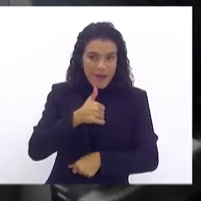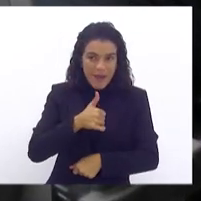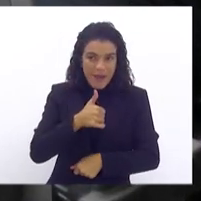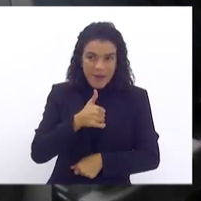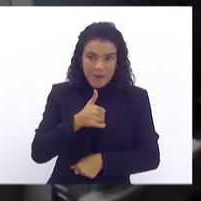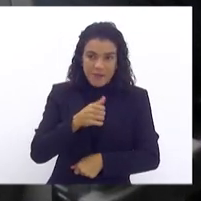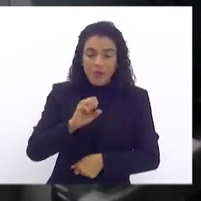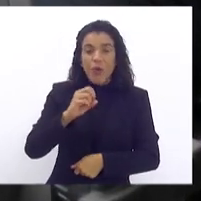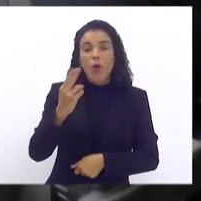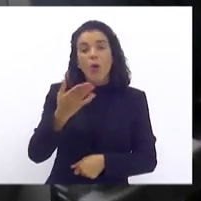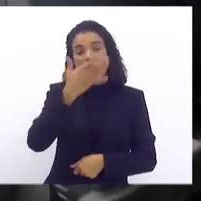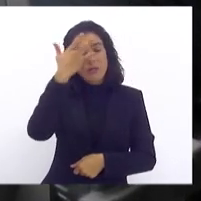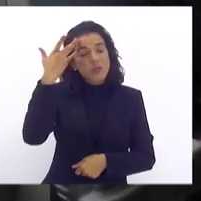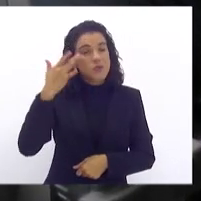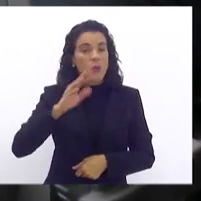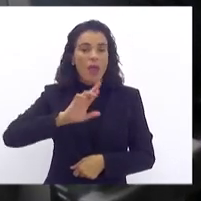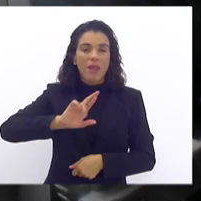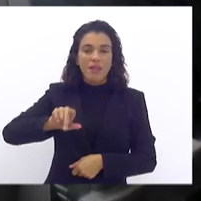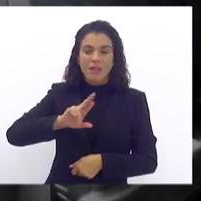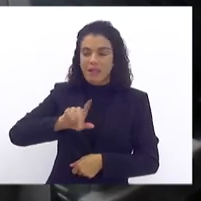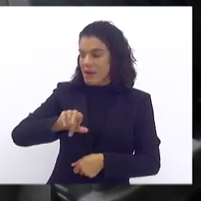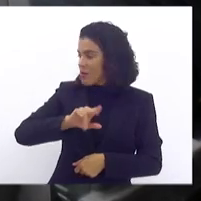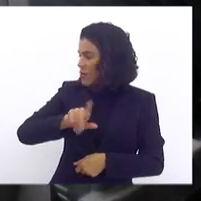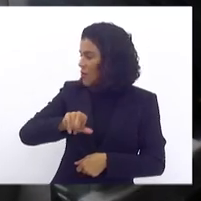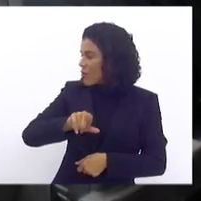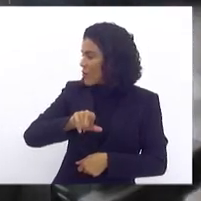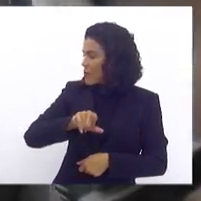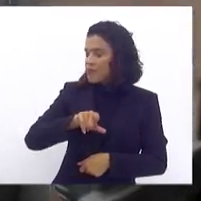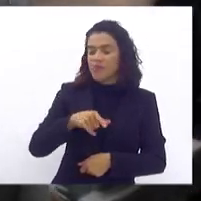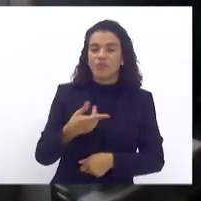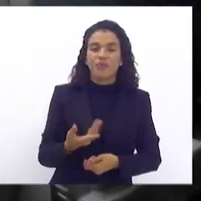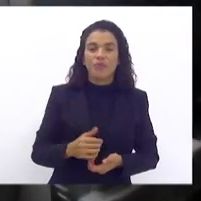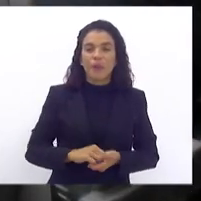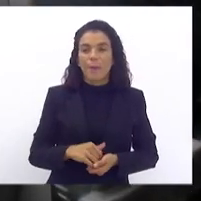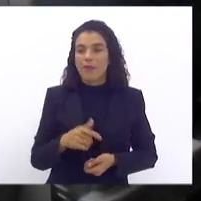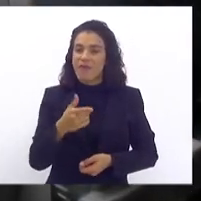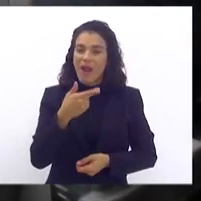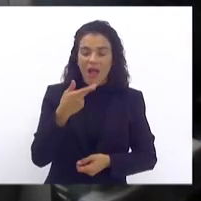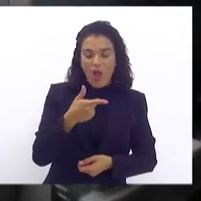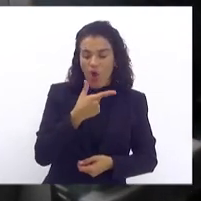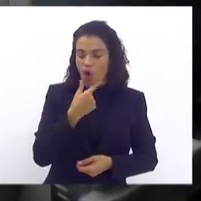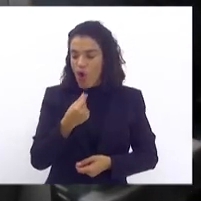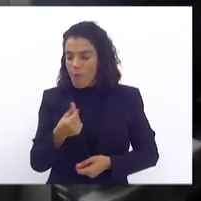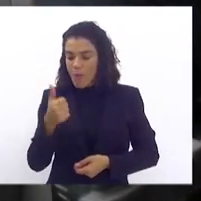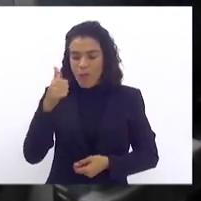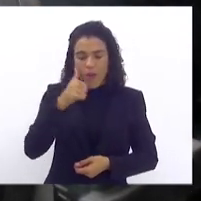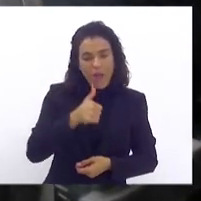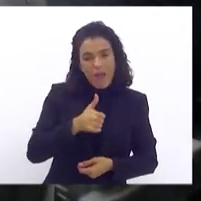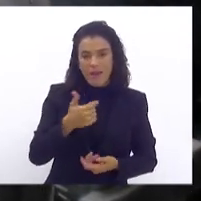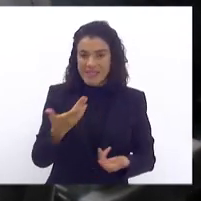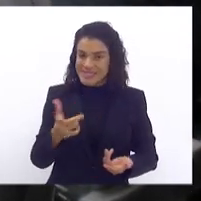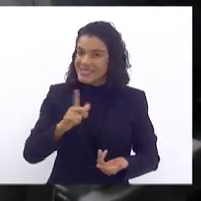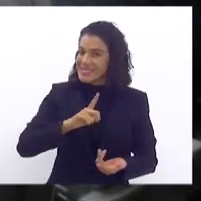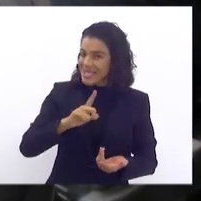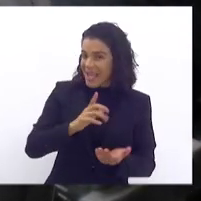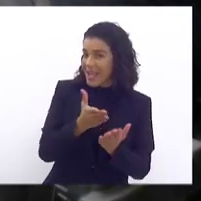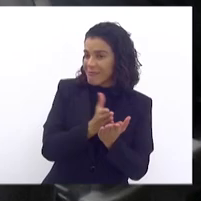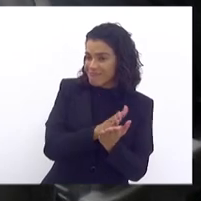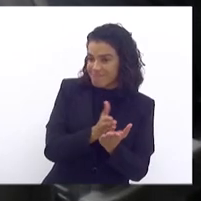ou por pessoas não binárias, por exemplo. Porque, quando a gente fala homem e mulher, a gente também tem que entender que existem